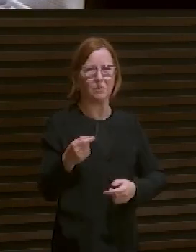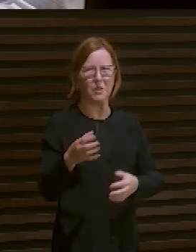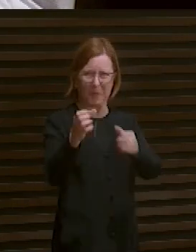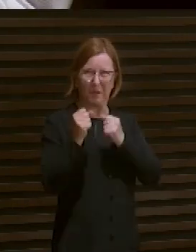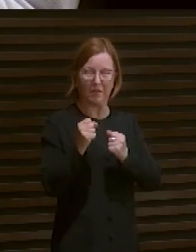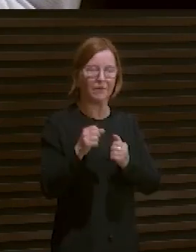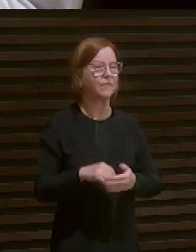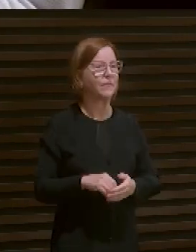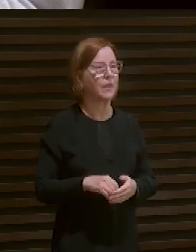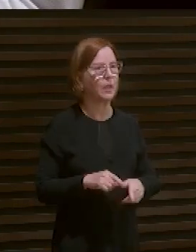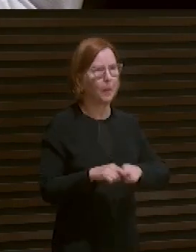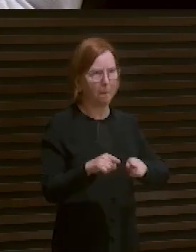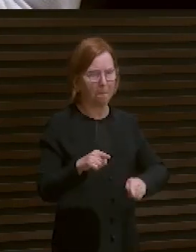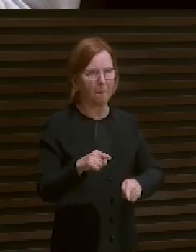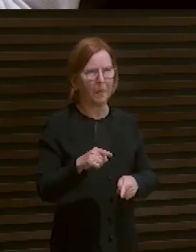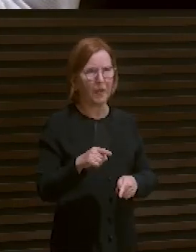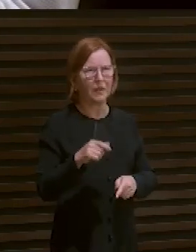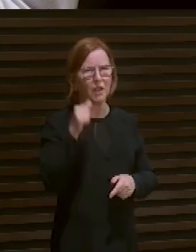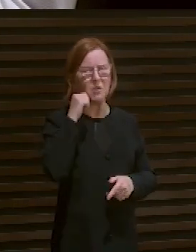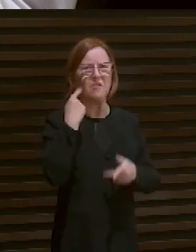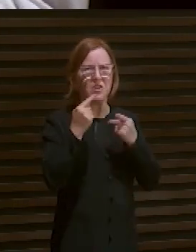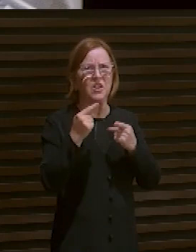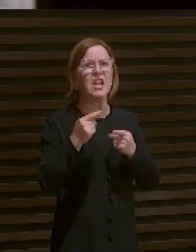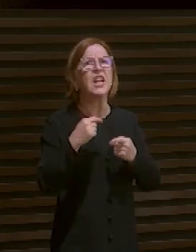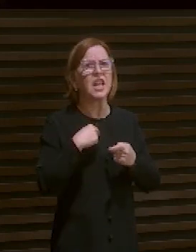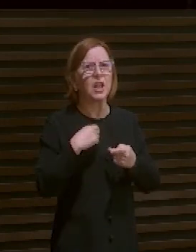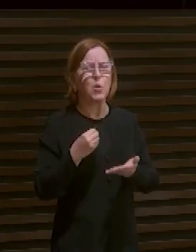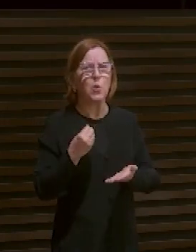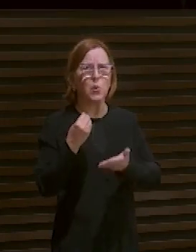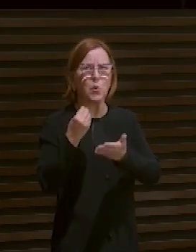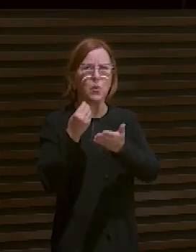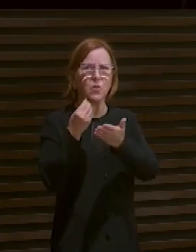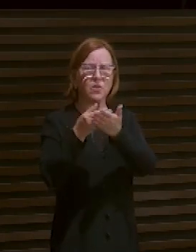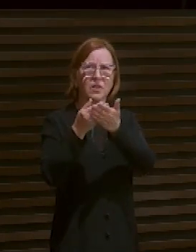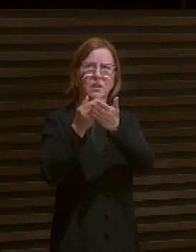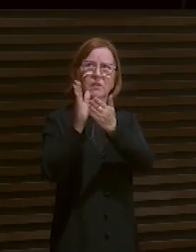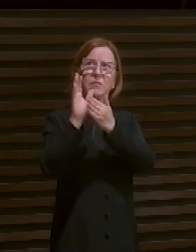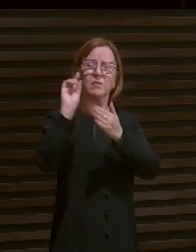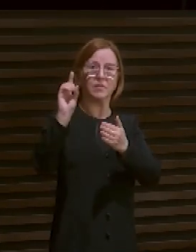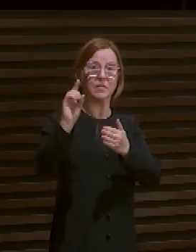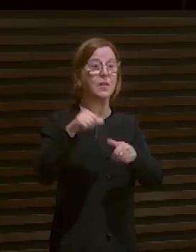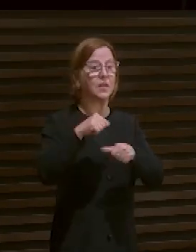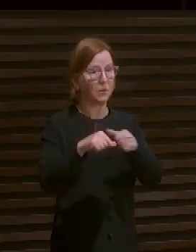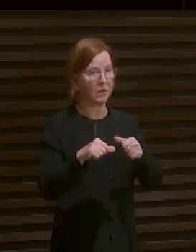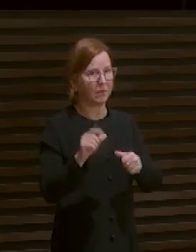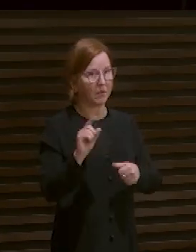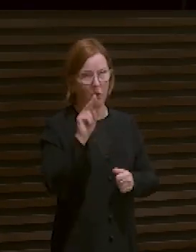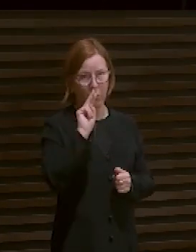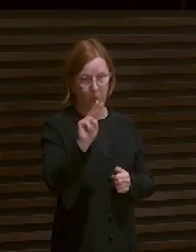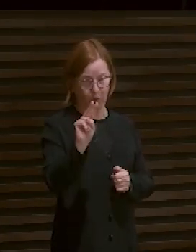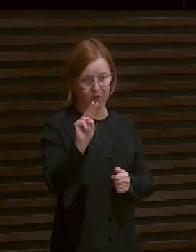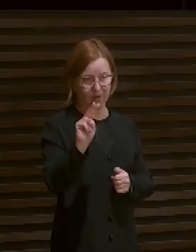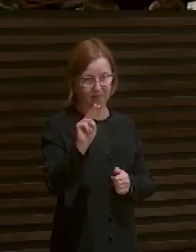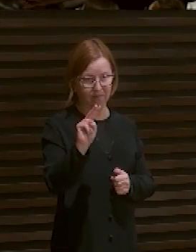Mas quando ela disse assim, eu entreguei, e eles estão mudando, eu digo, não olha para a mudança deles. Olha para